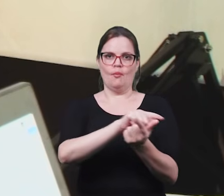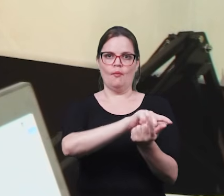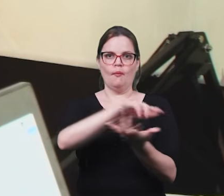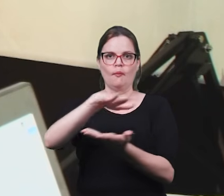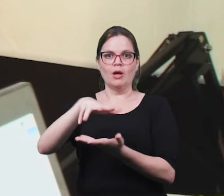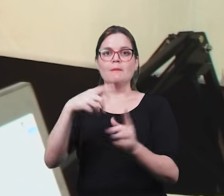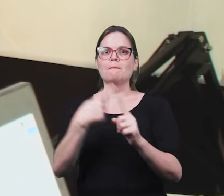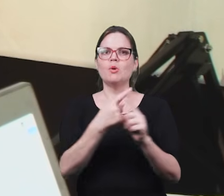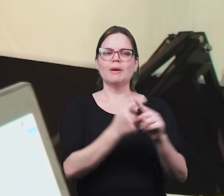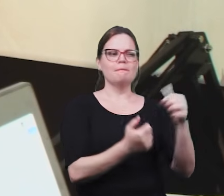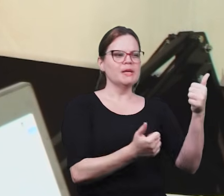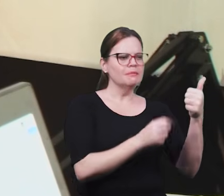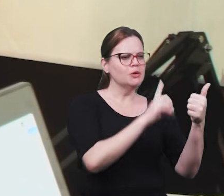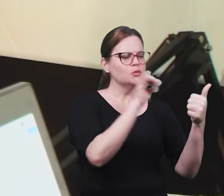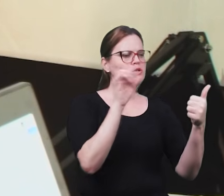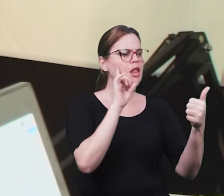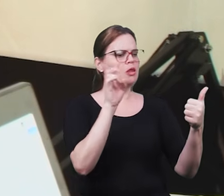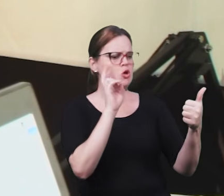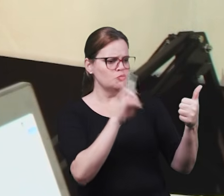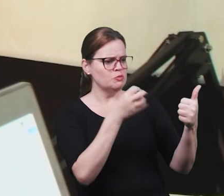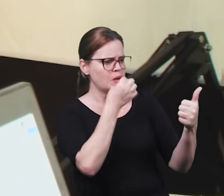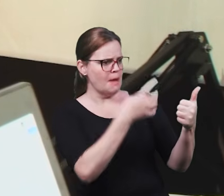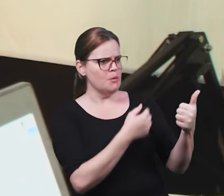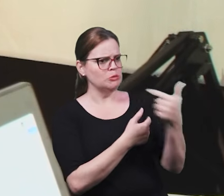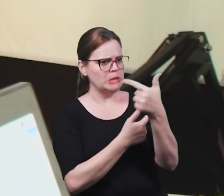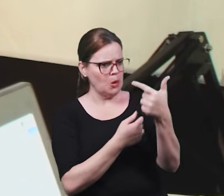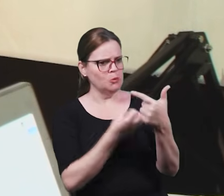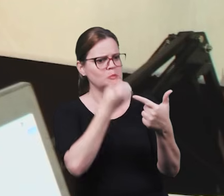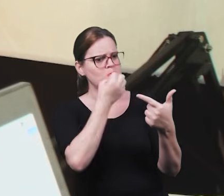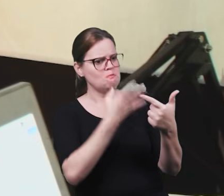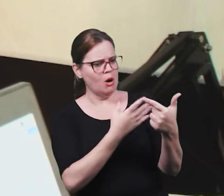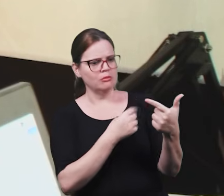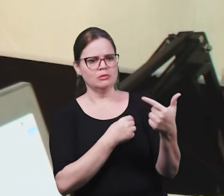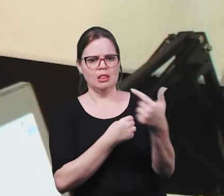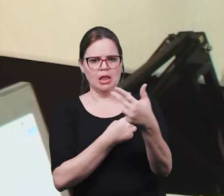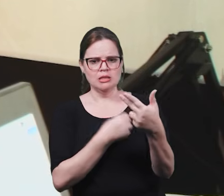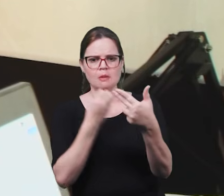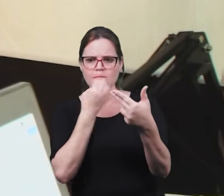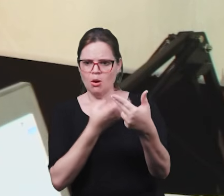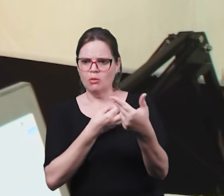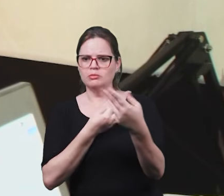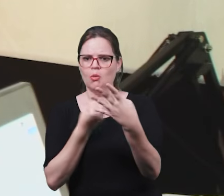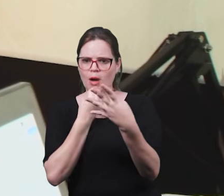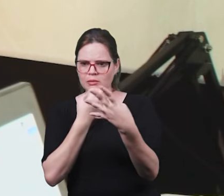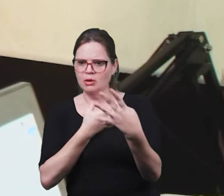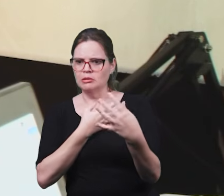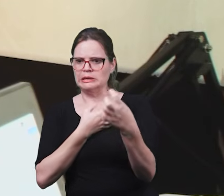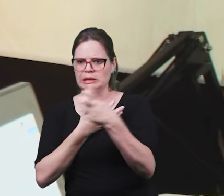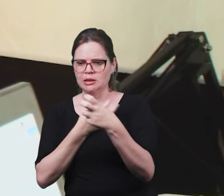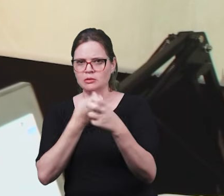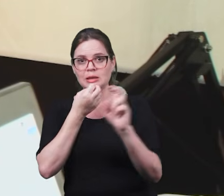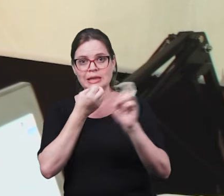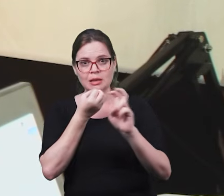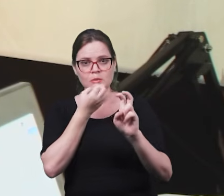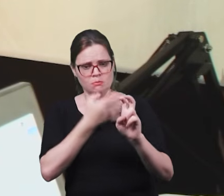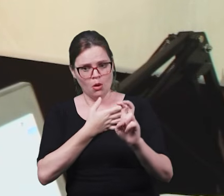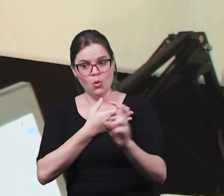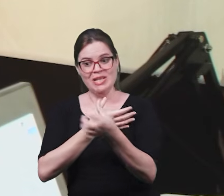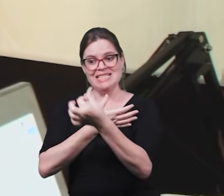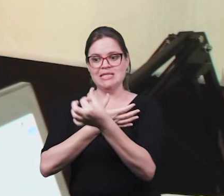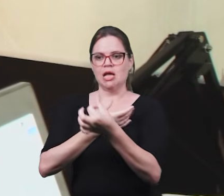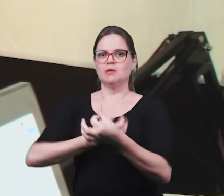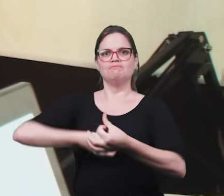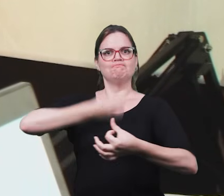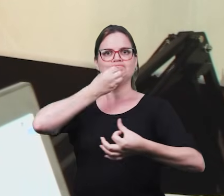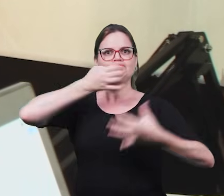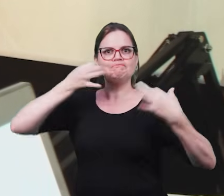de cada dia: e viu Deus que era bom. E viu Deus que era bom. Mas no sexto dia diz assim: viu Deus que era muito bom, né? Porque